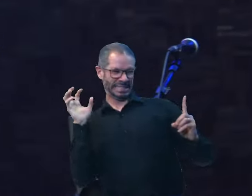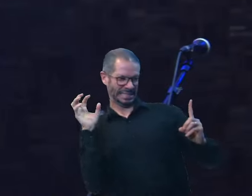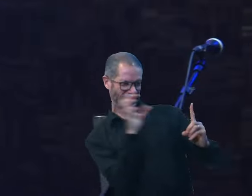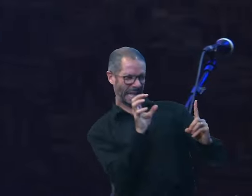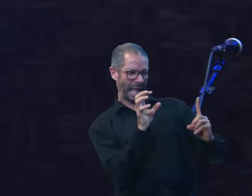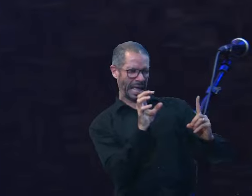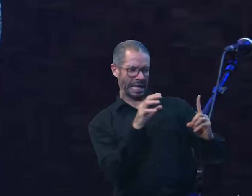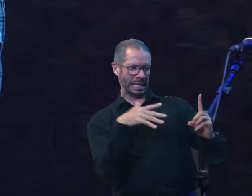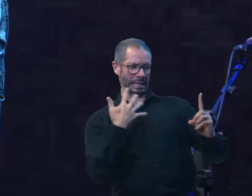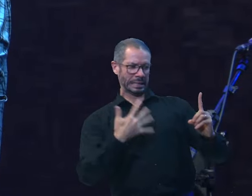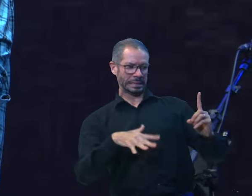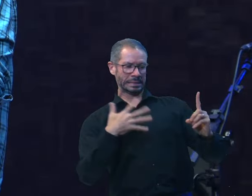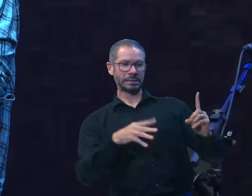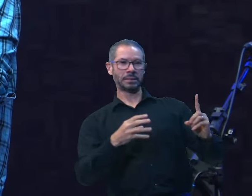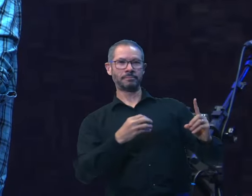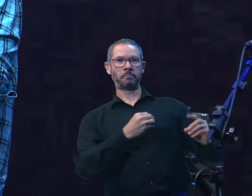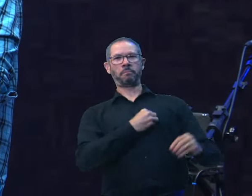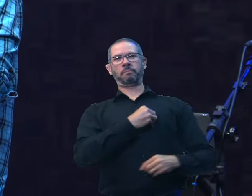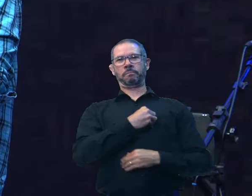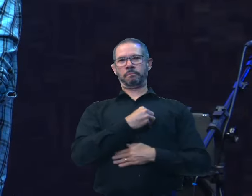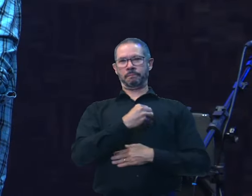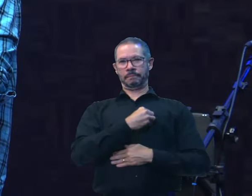pessoas é pecado.